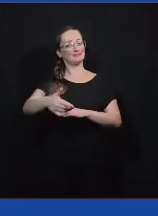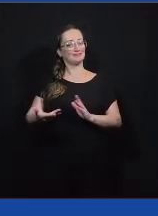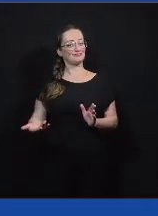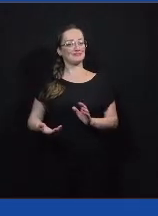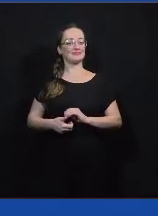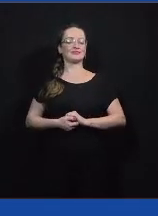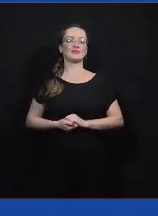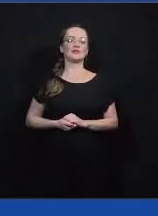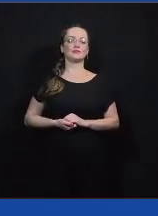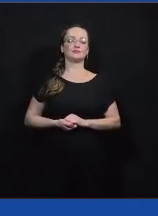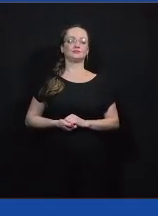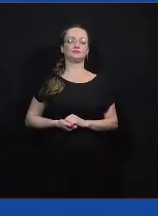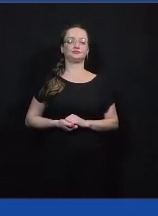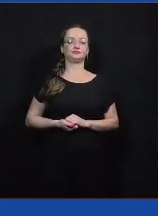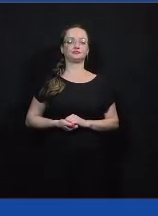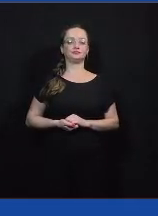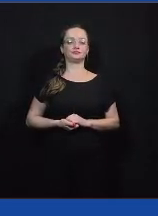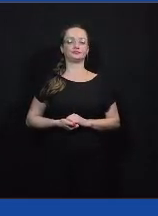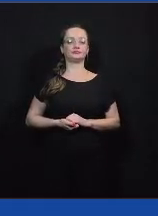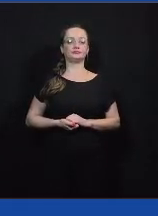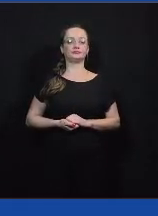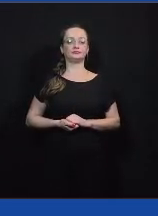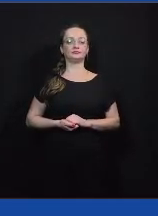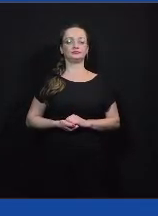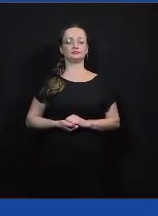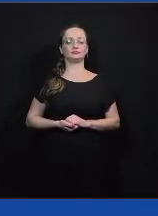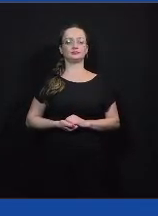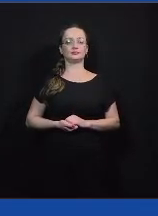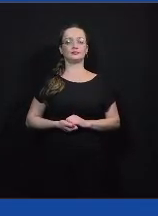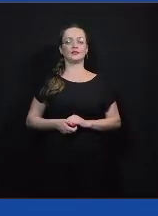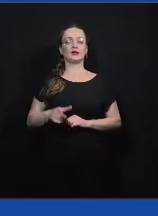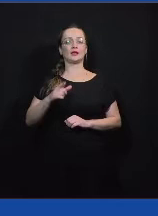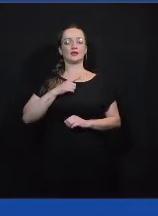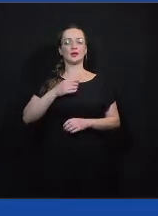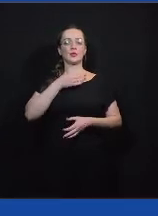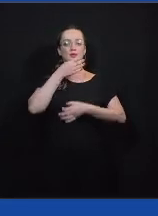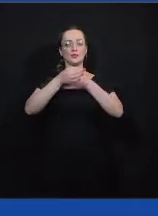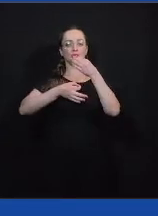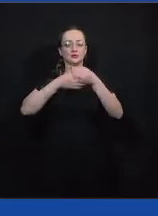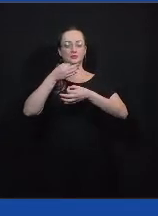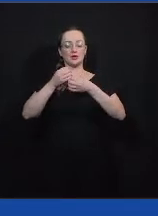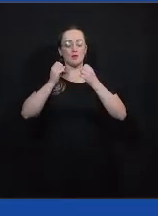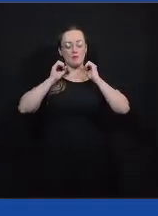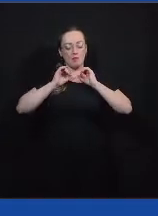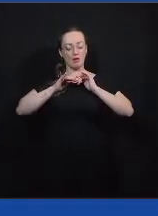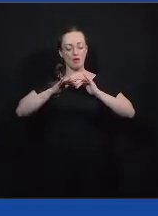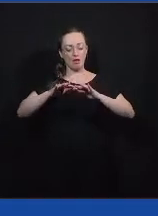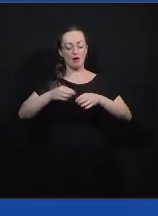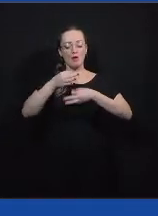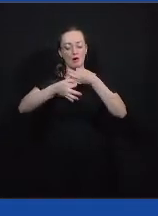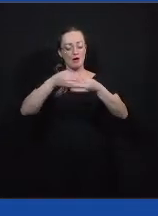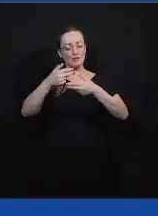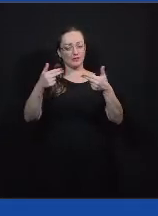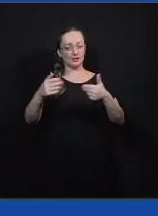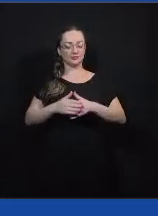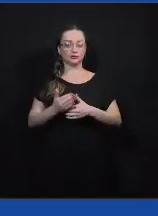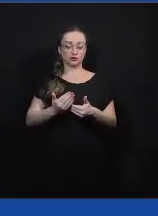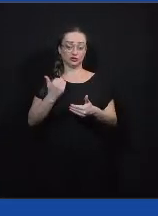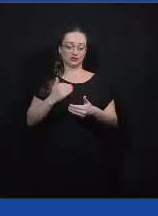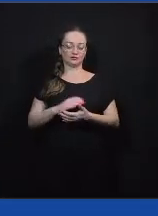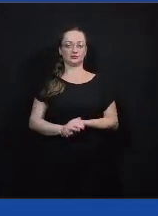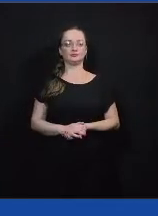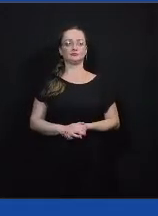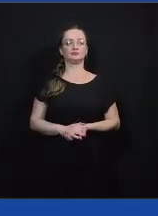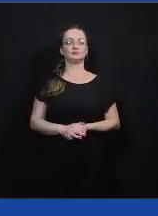da maior veio antes daí eu veio comentários uma enxurrada de comentários antes e aí a gente